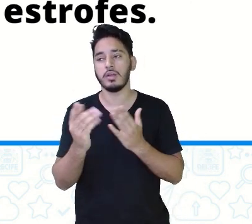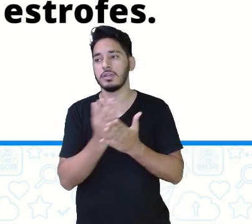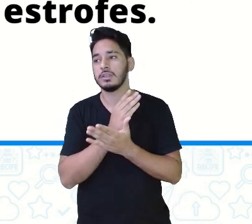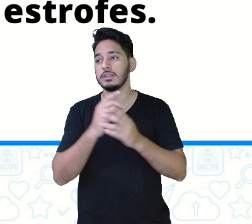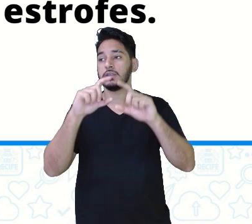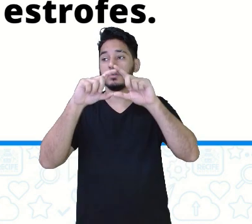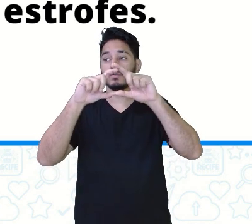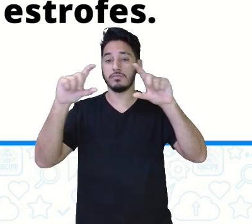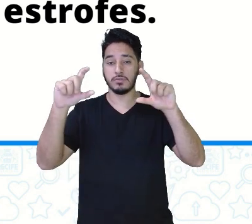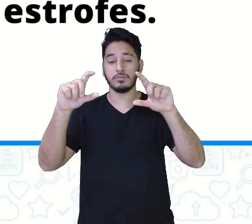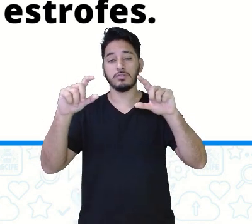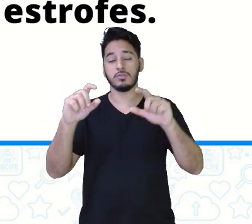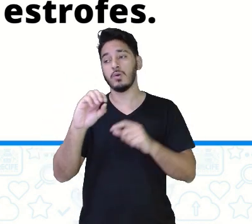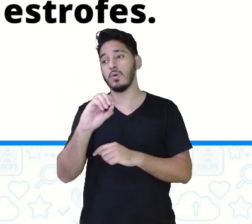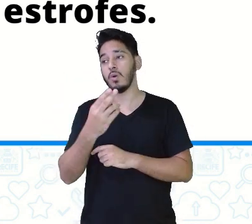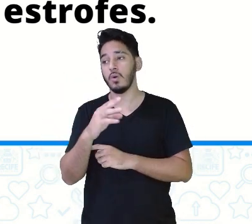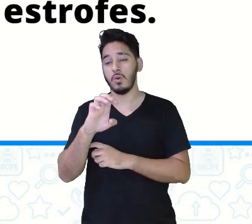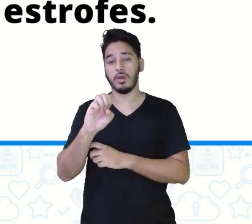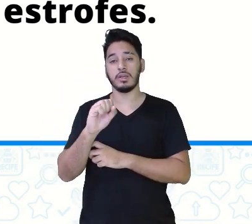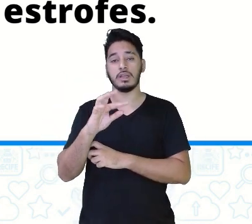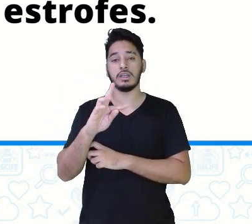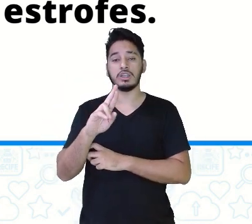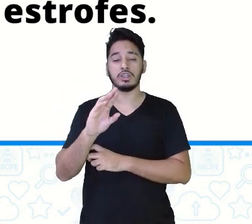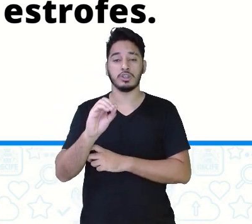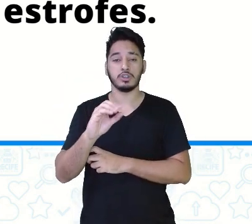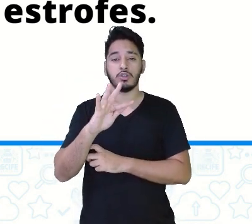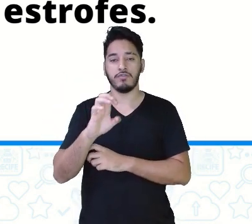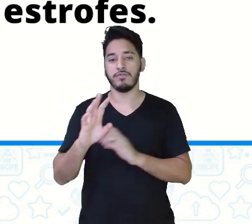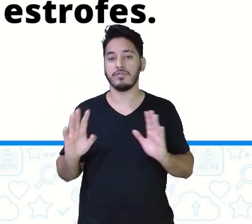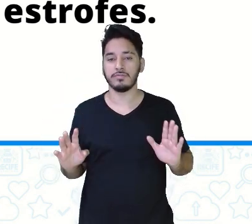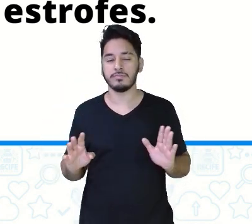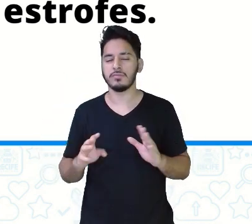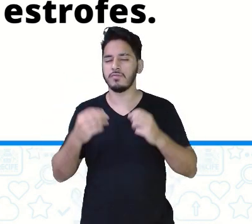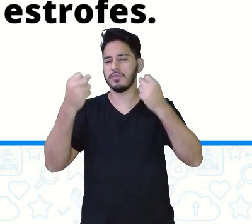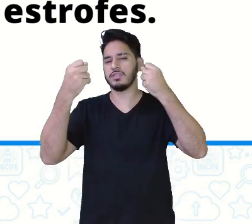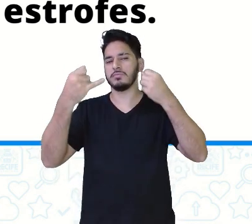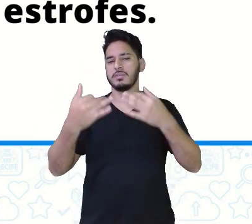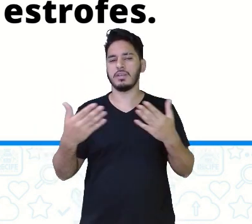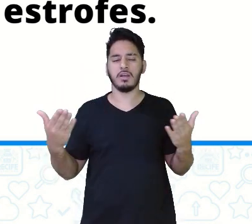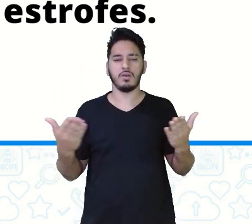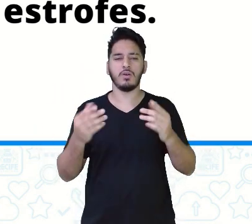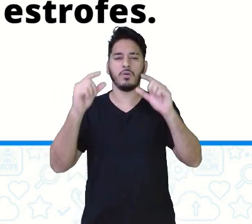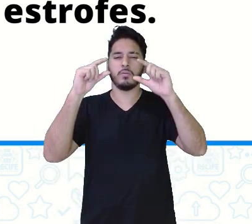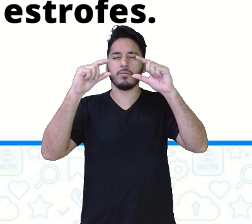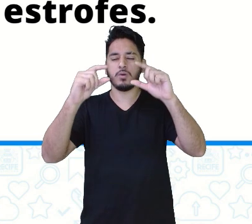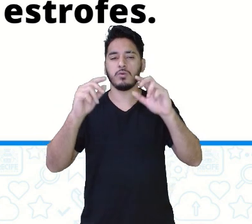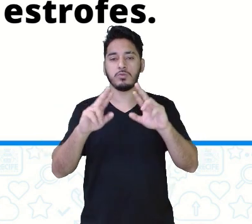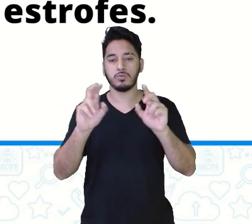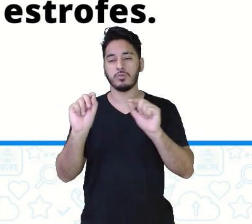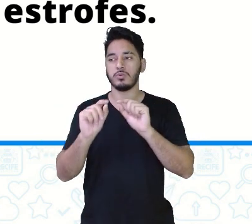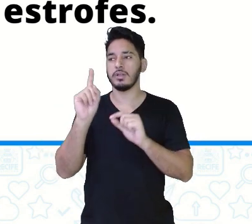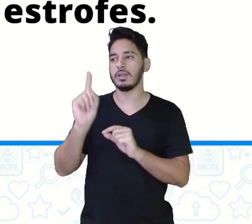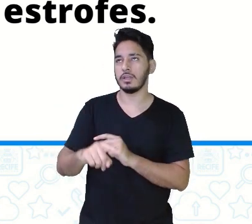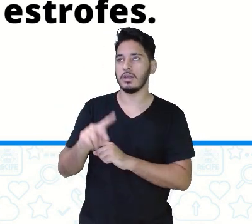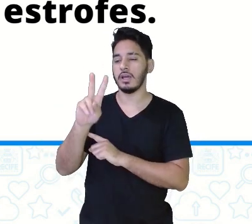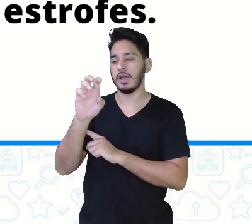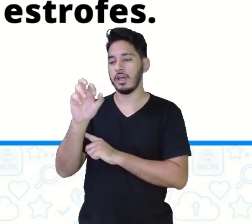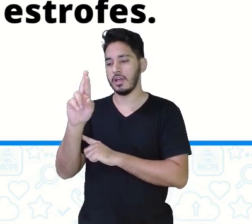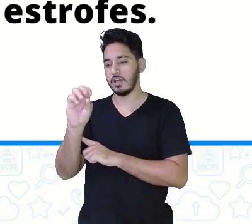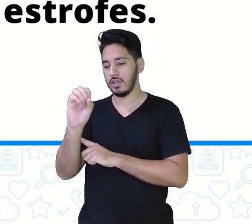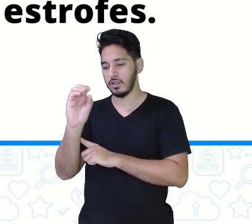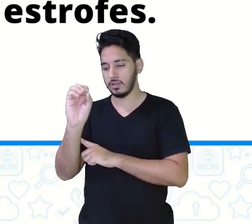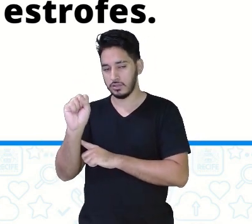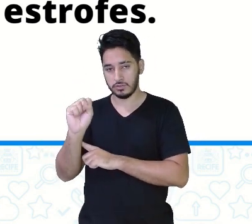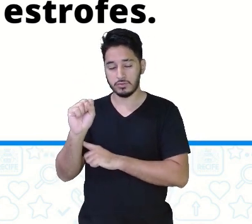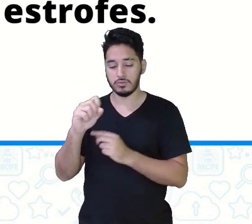versos e estrofes, tá certo? Então, a gente vai explicar agora um pouquinho sobre o que são versos e o que